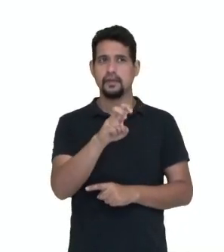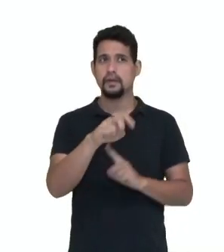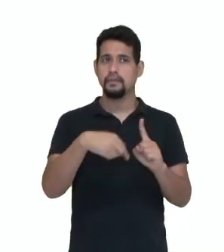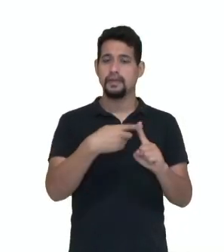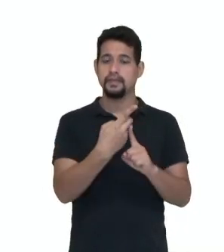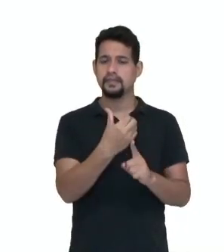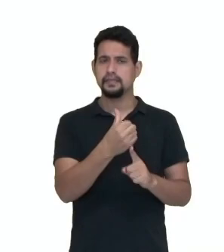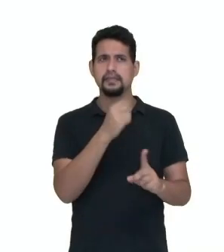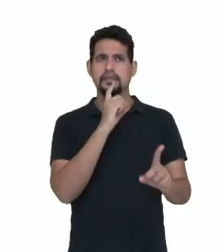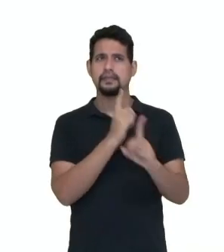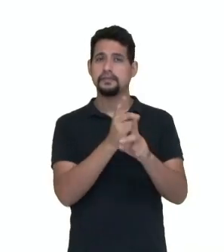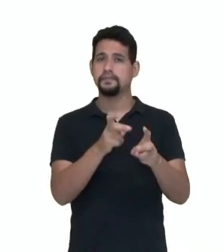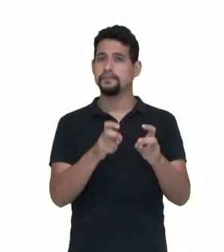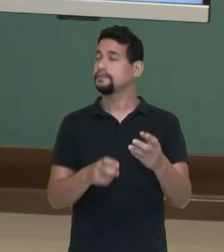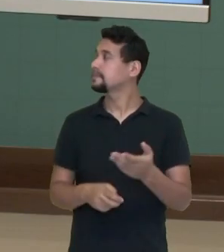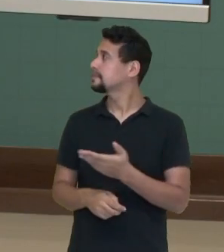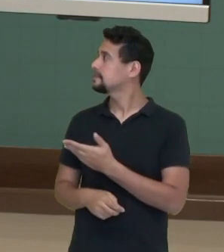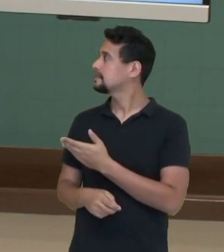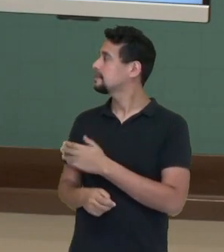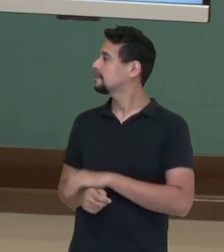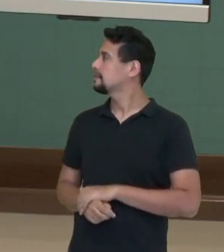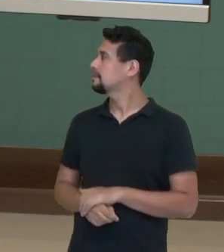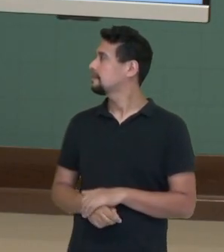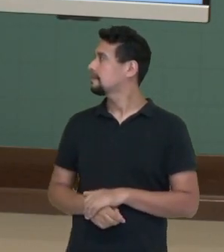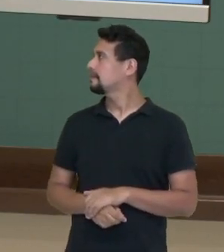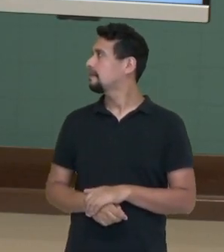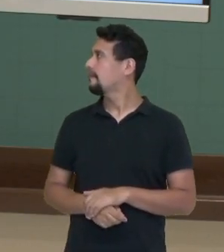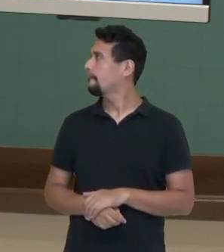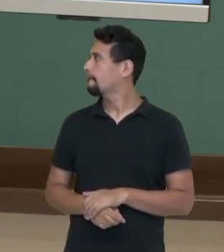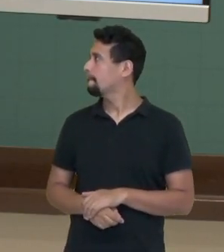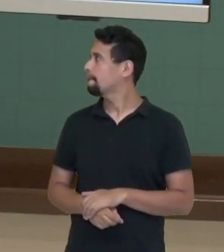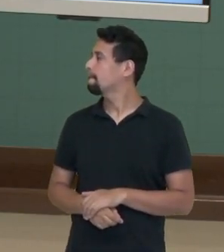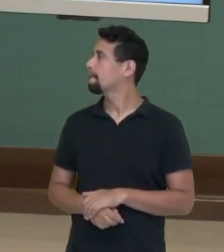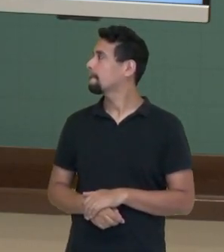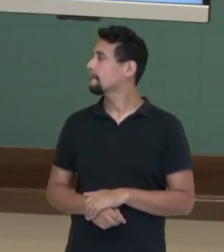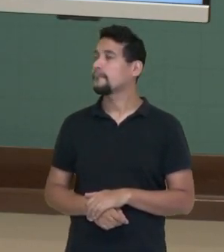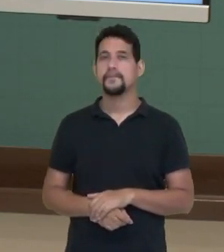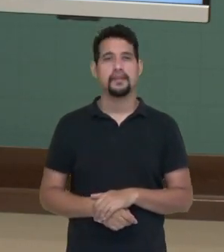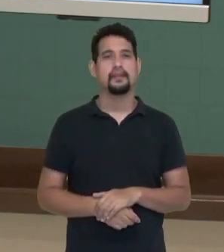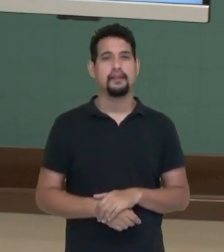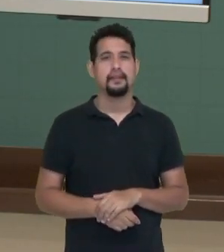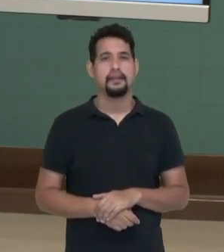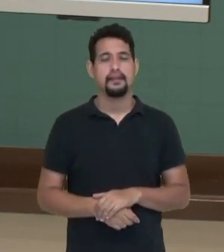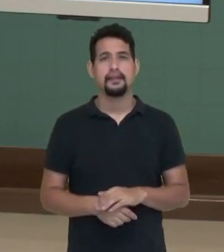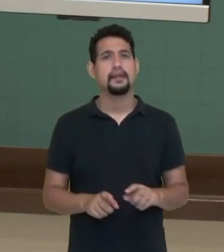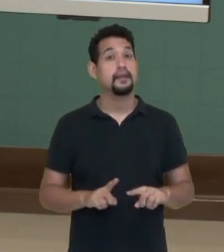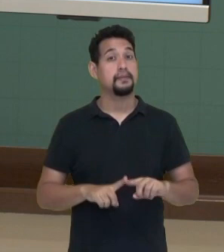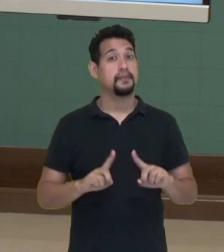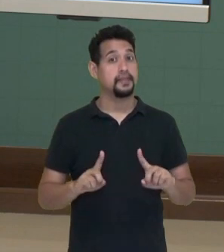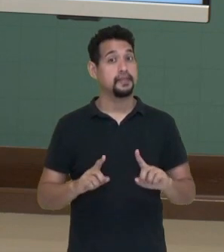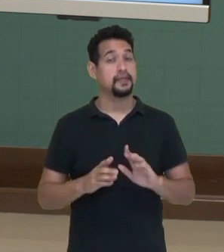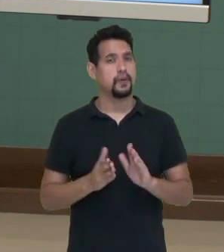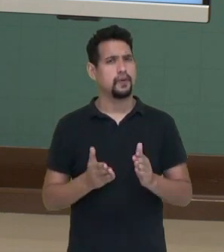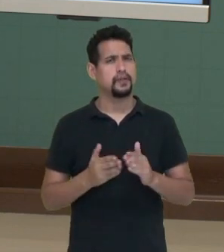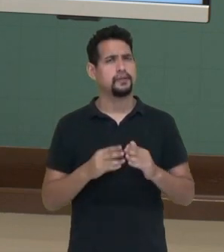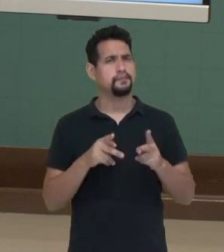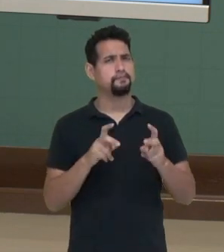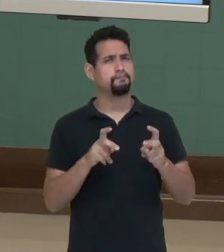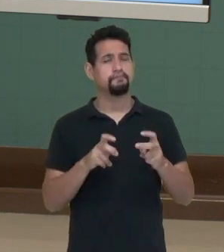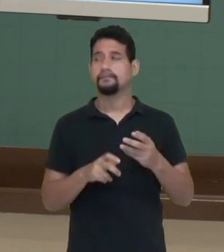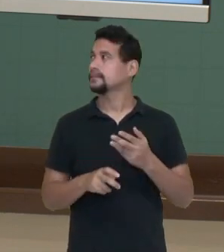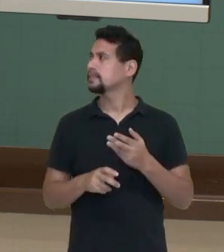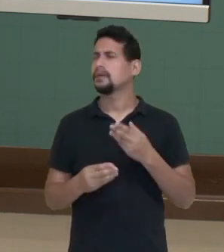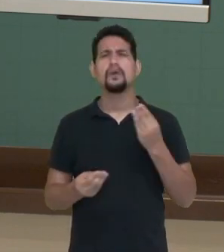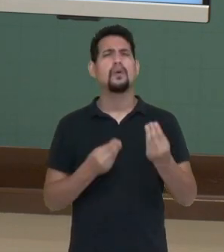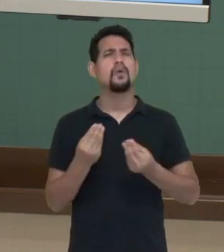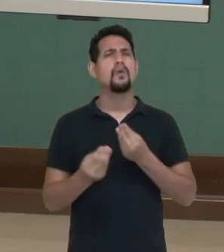16. Encontramos essa área total que foi solicitada, né, dos cômodos ali, tá bom? Aí, veja lá, né? Como